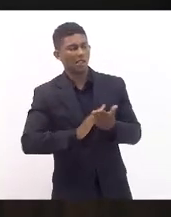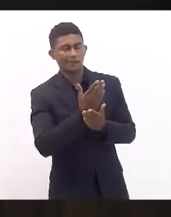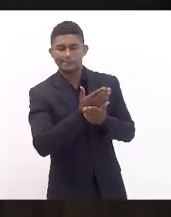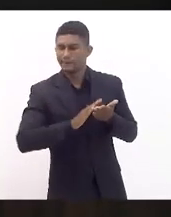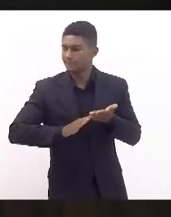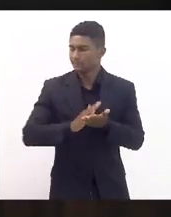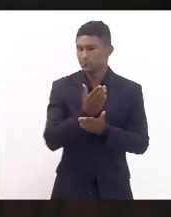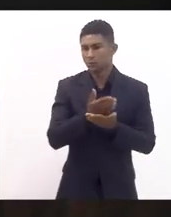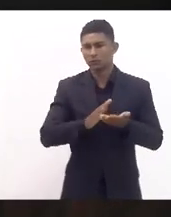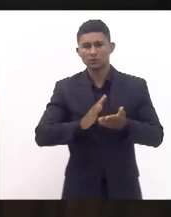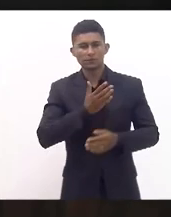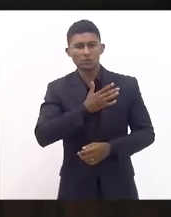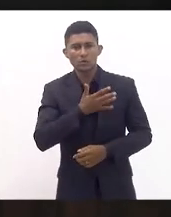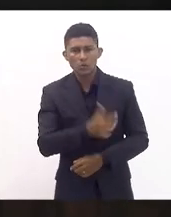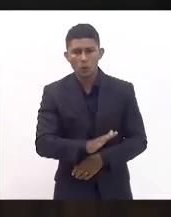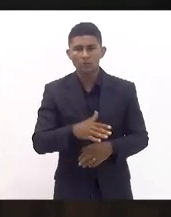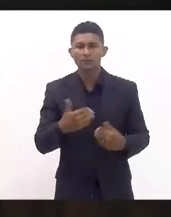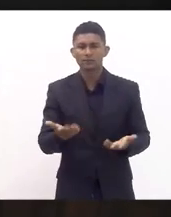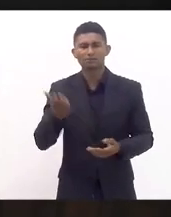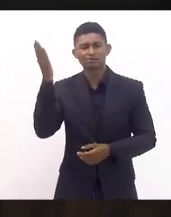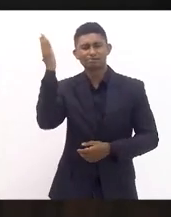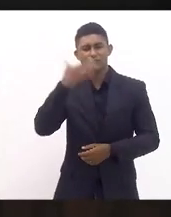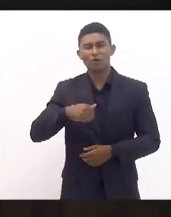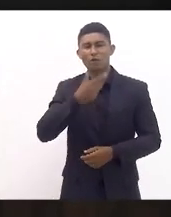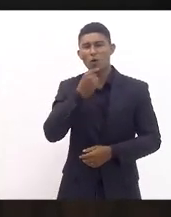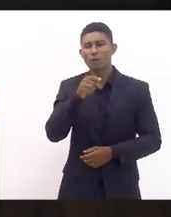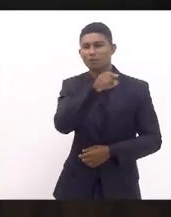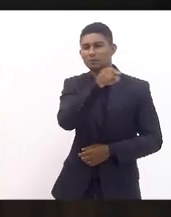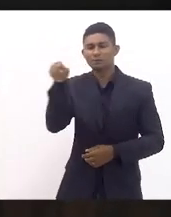demais, e mostra a fraqueza desses